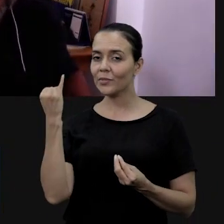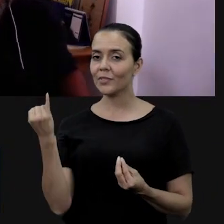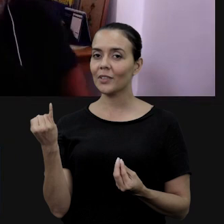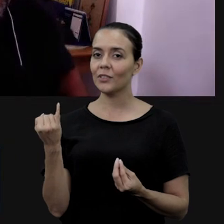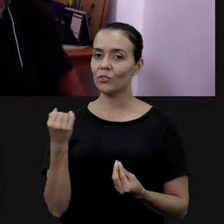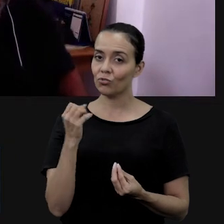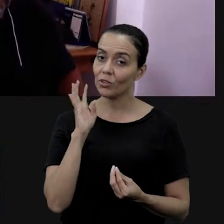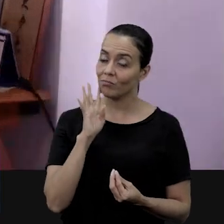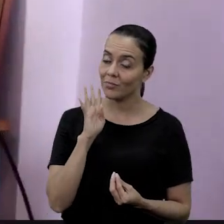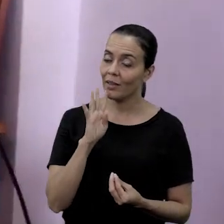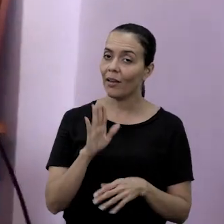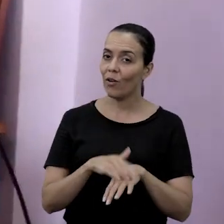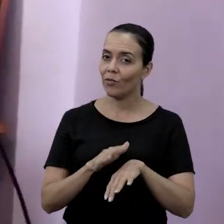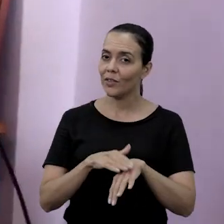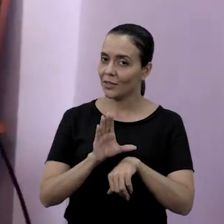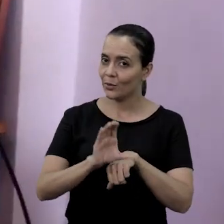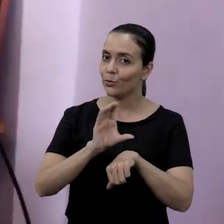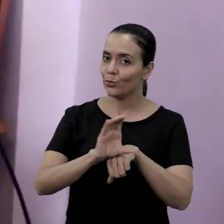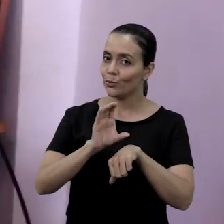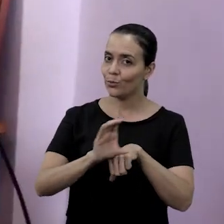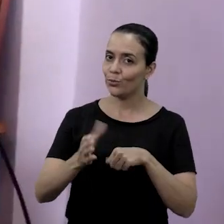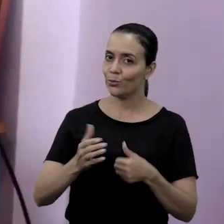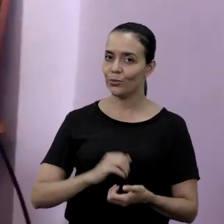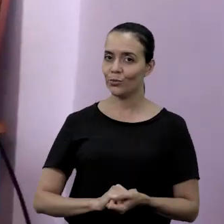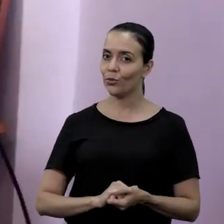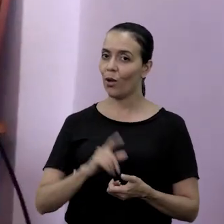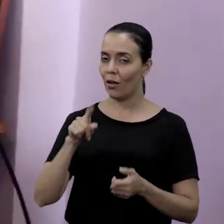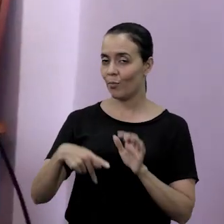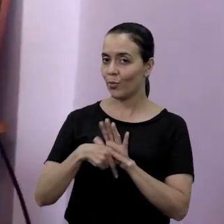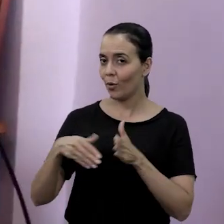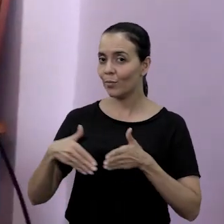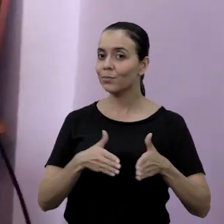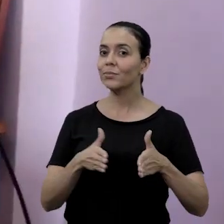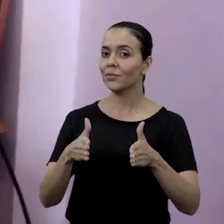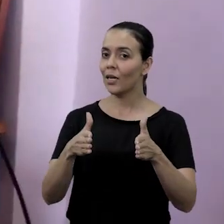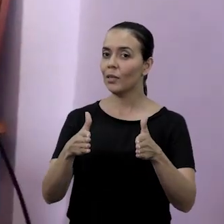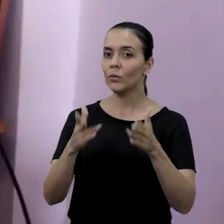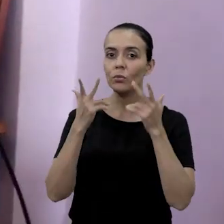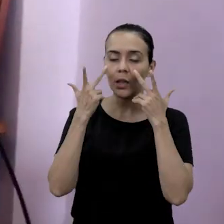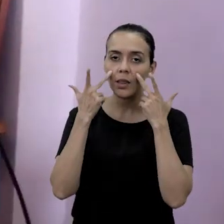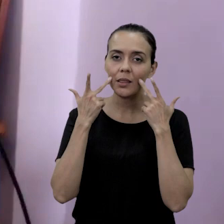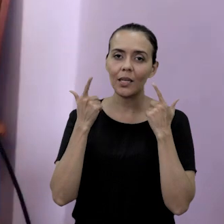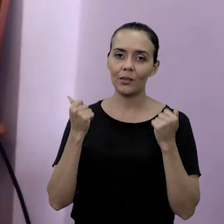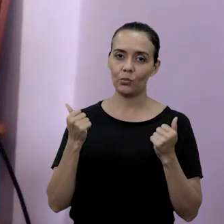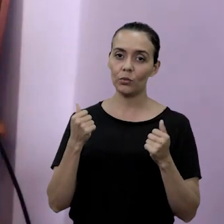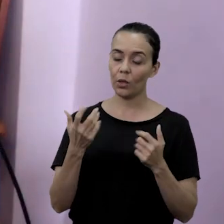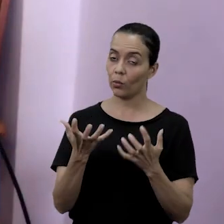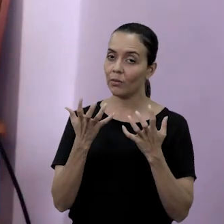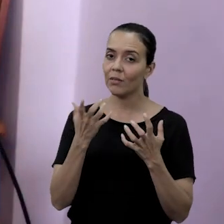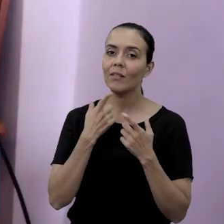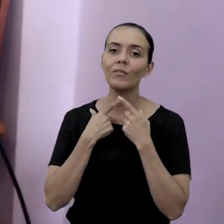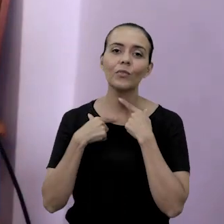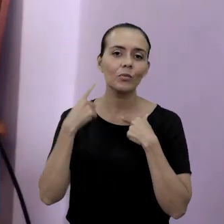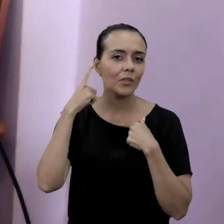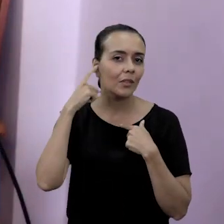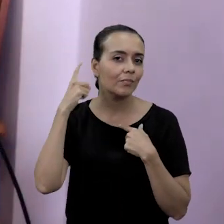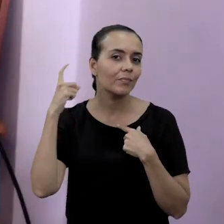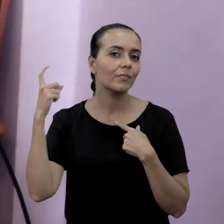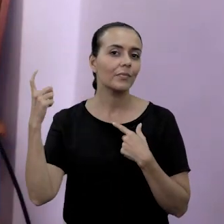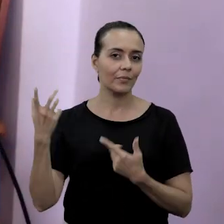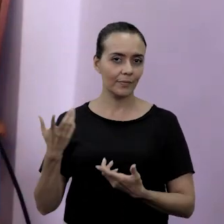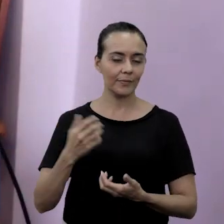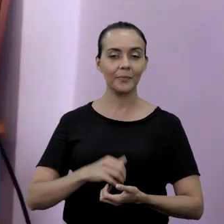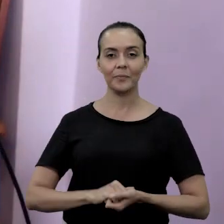vale fazer esse tipo de curso também. Esse é o caminho mais natural, assim, para